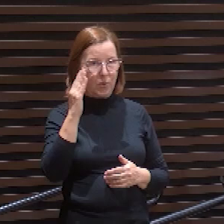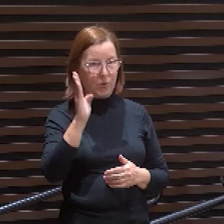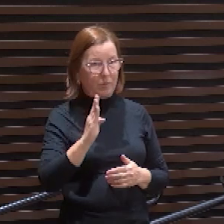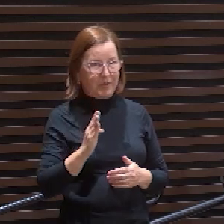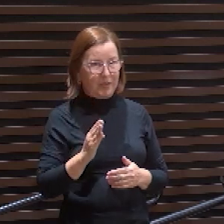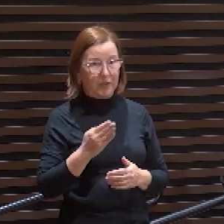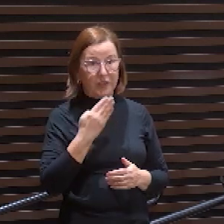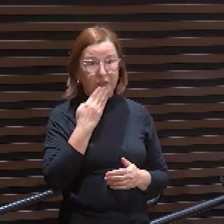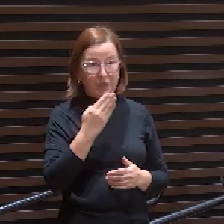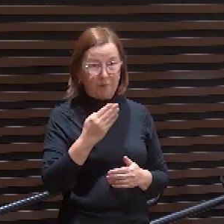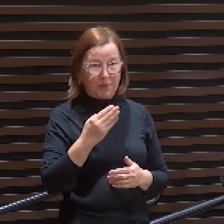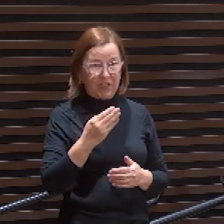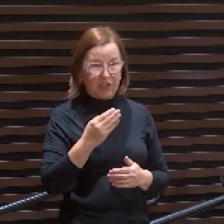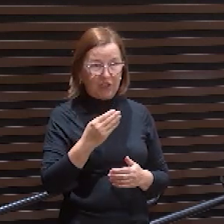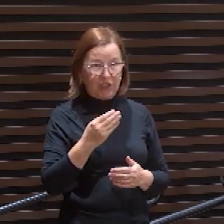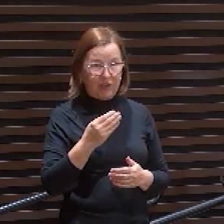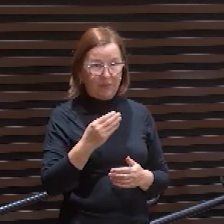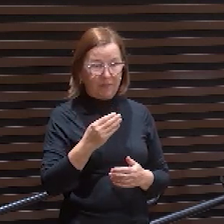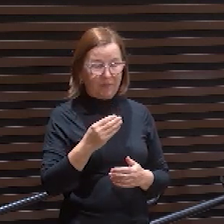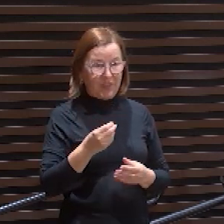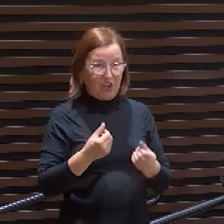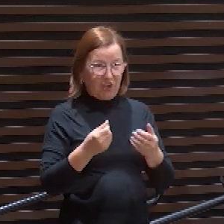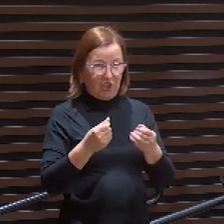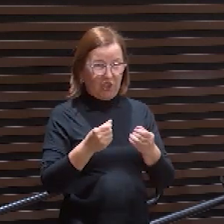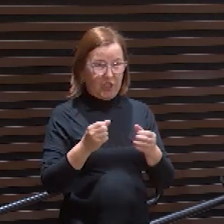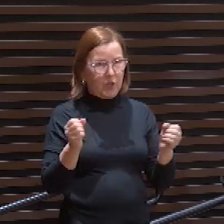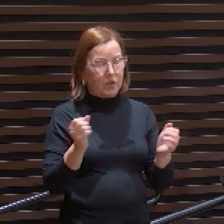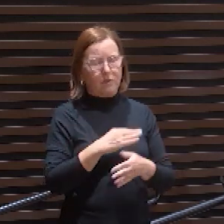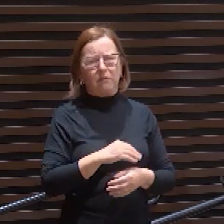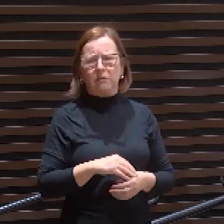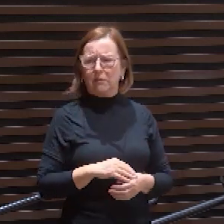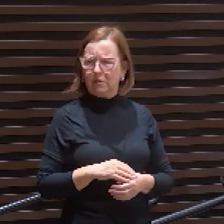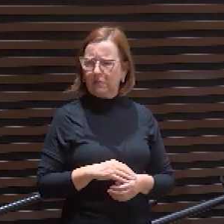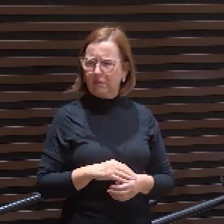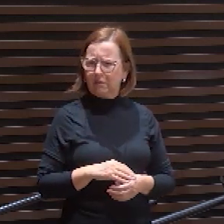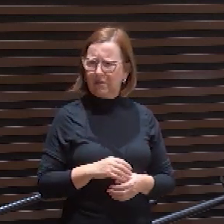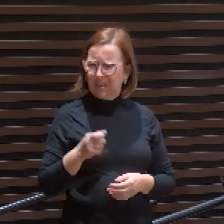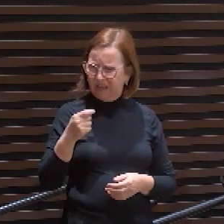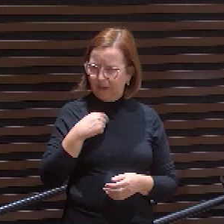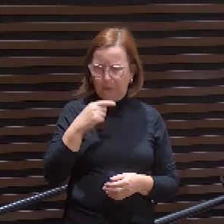E, curioso, por que a senhora faz isto?